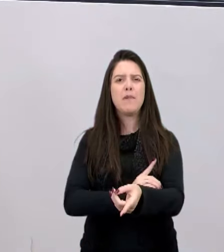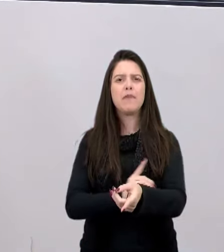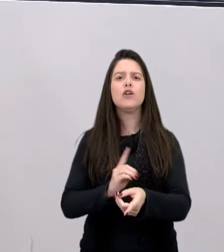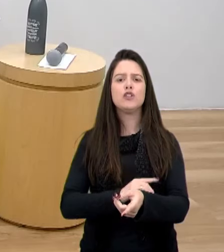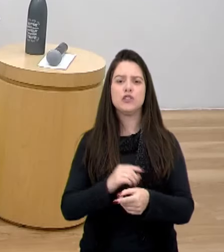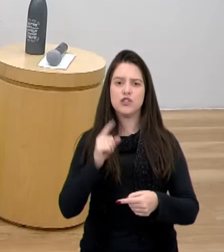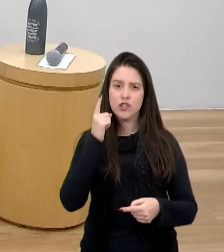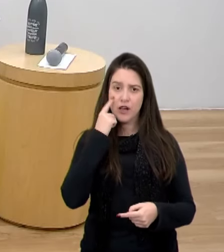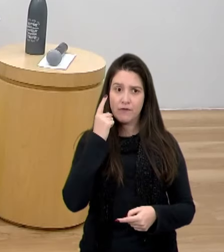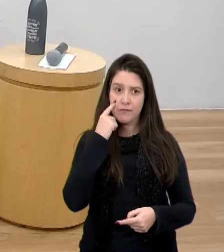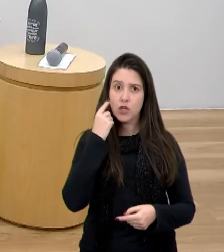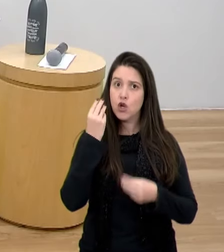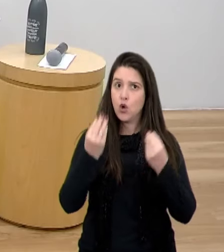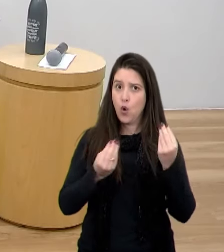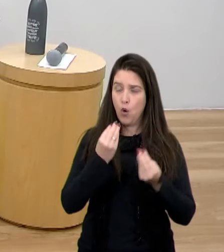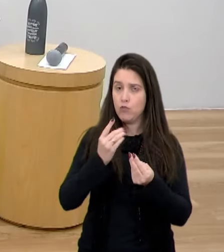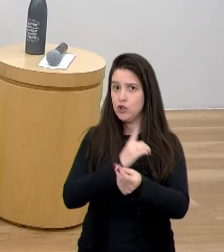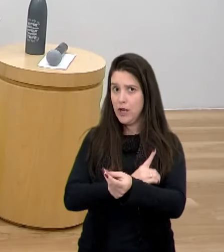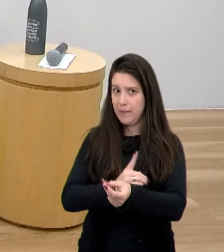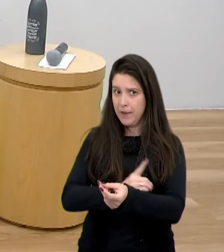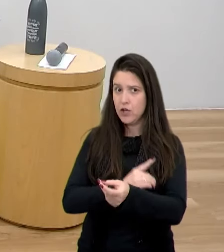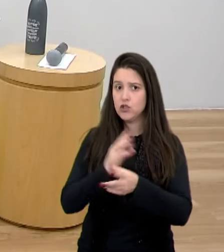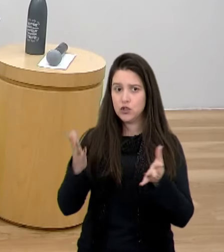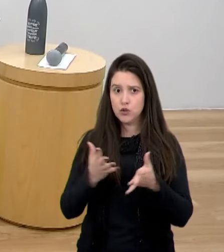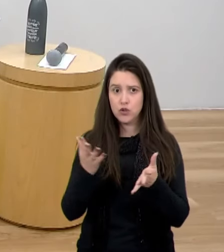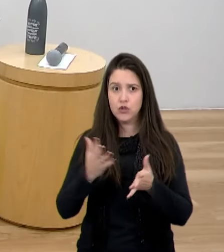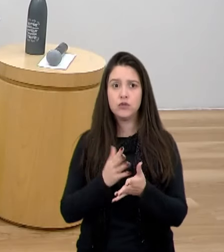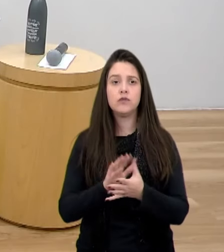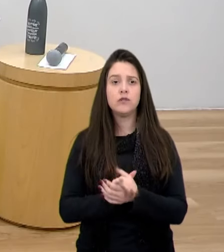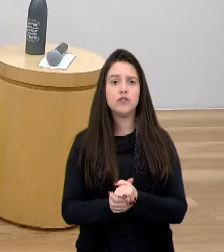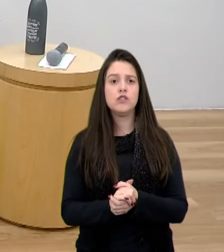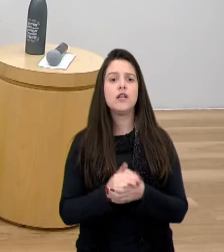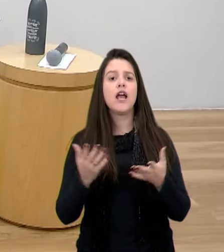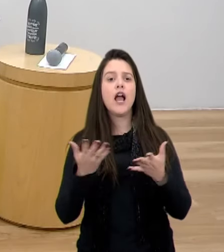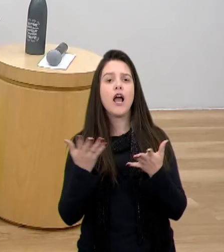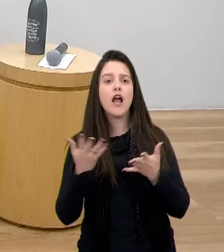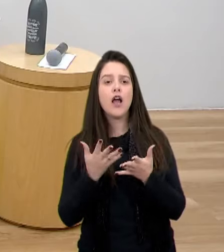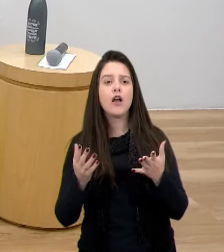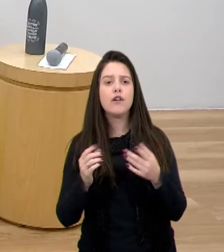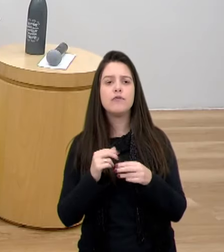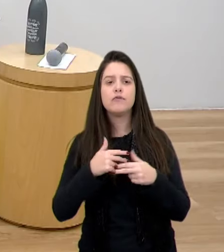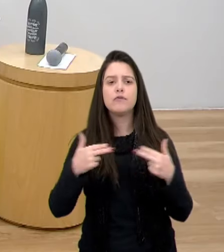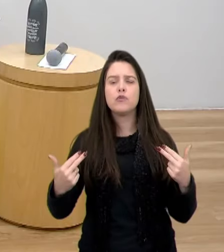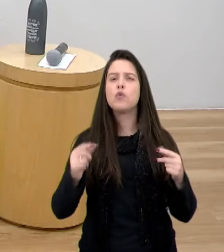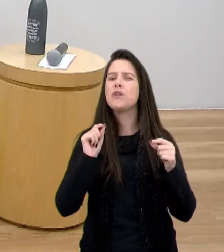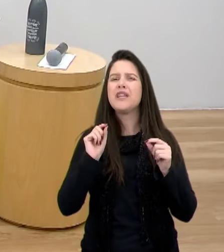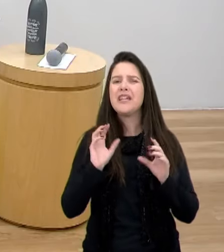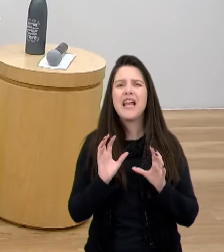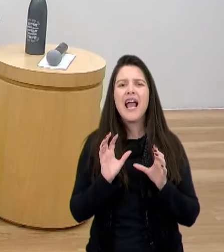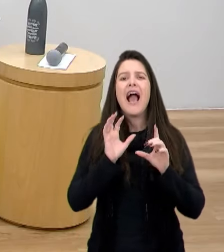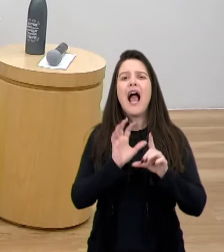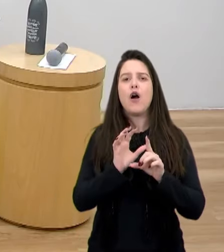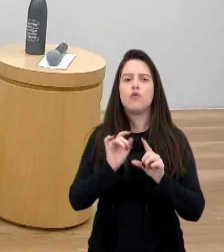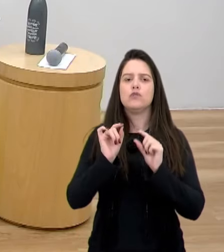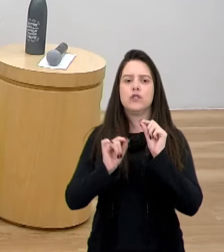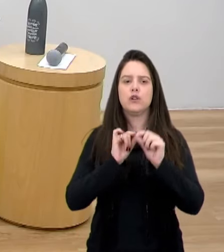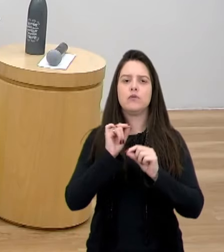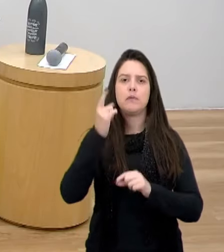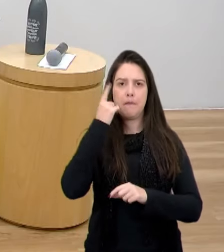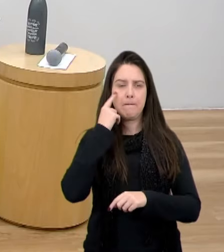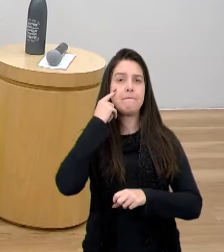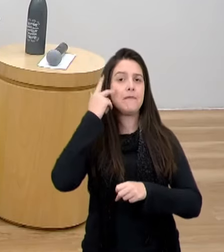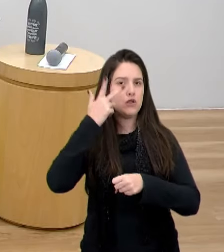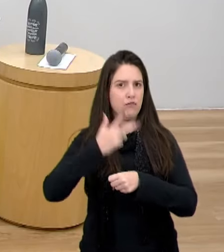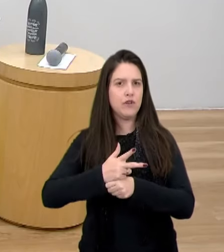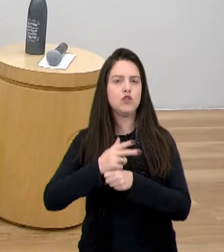viu que a mulher tem diabetes, né? A gente já diagnosticou aí o diabetes, mas o que será que causa, né? Então vamos rodar aí a